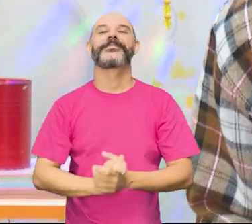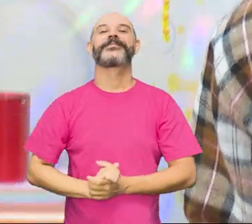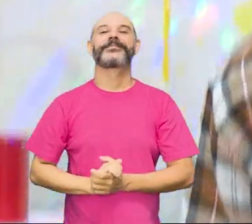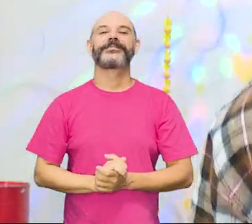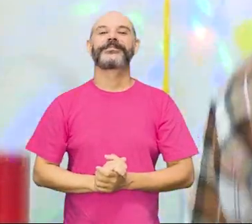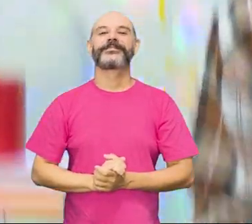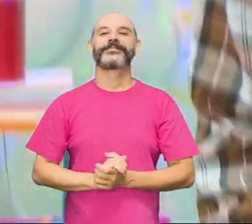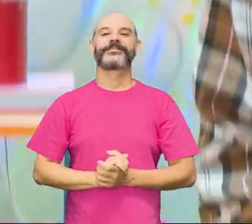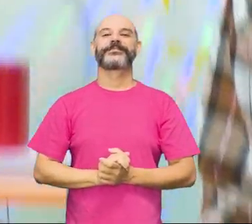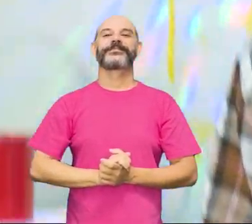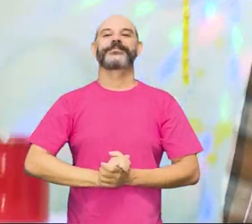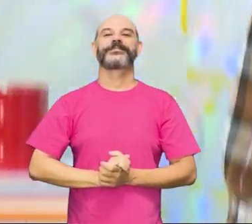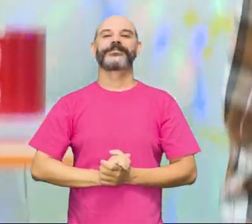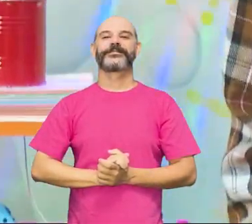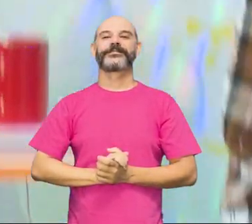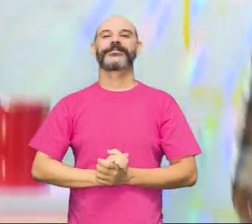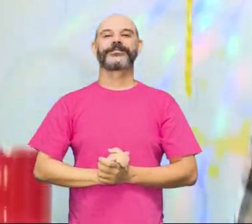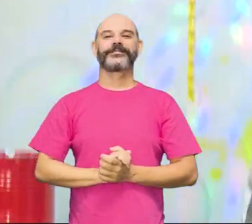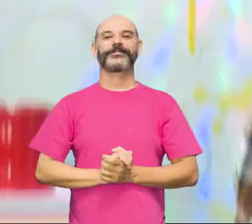com vocês?